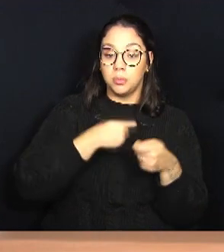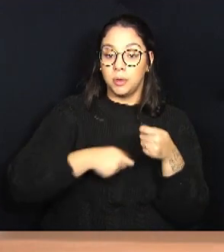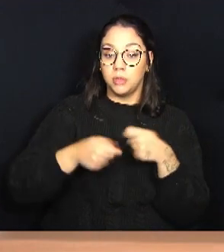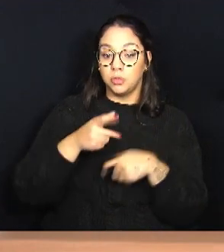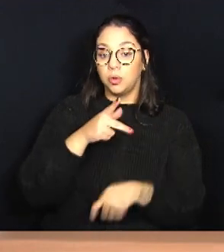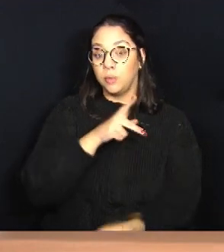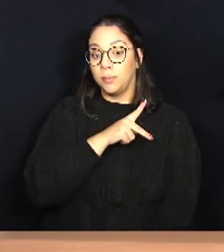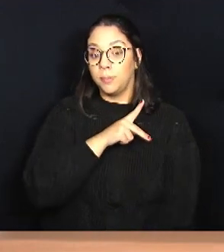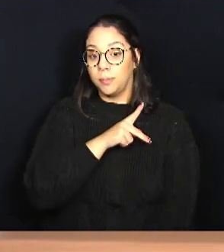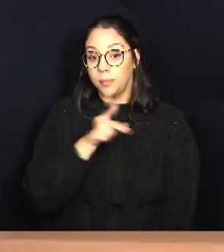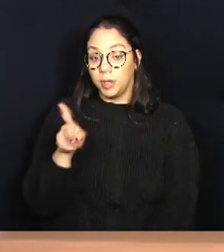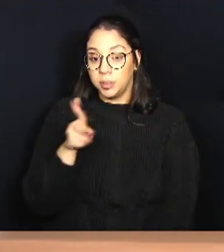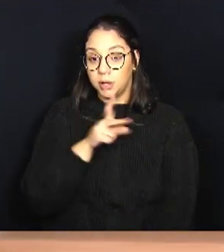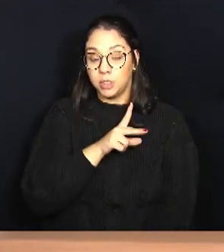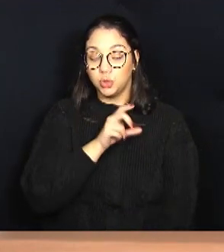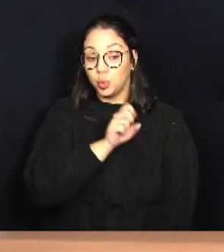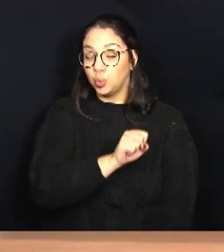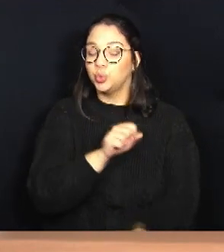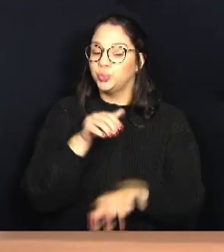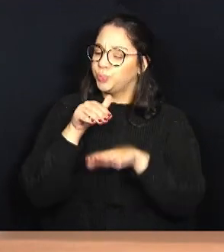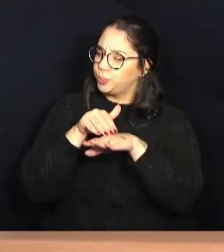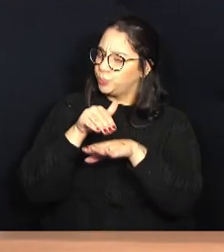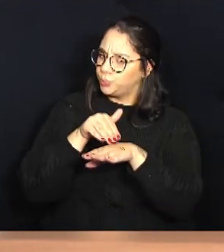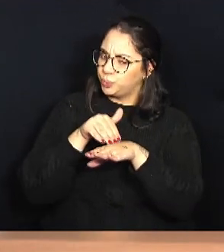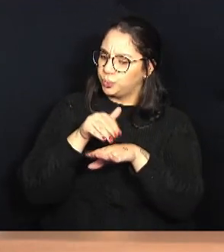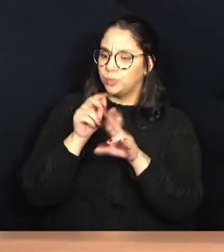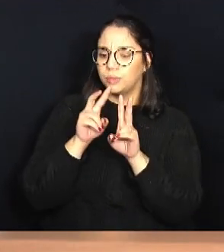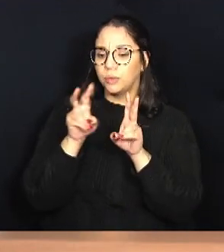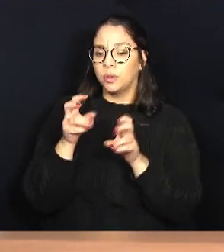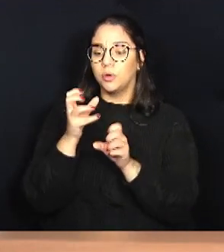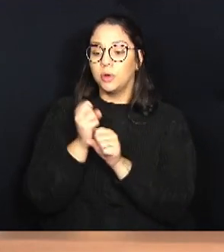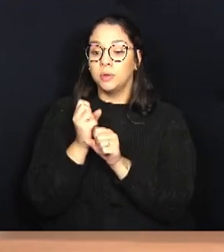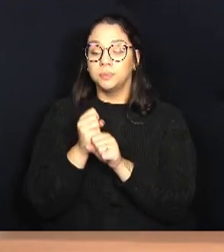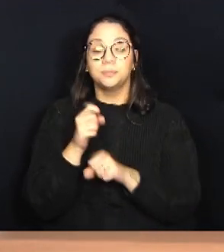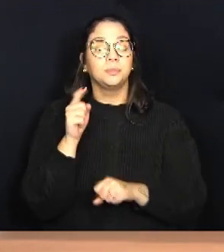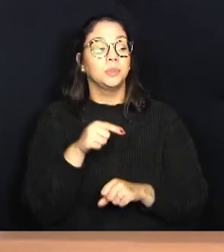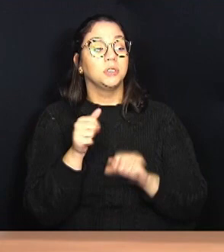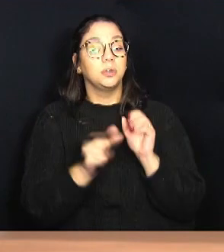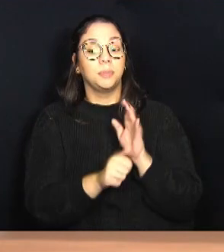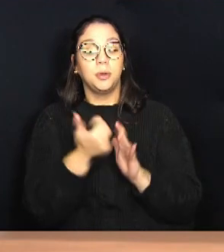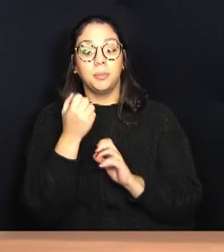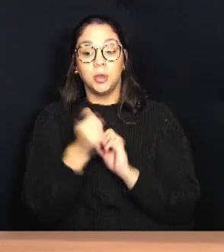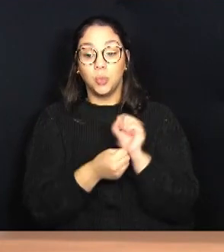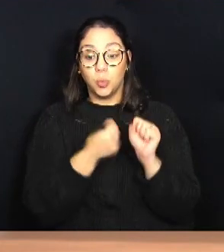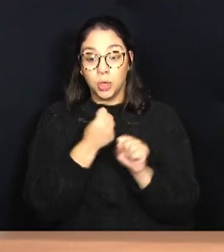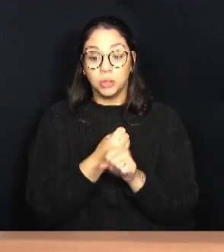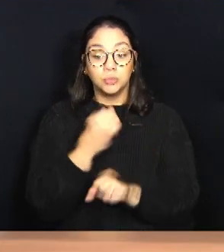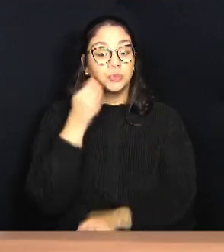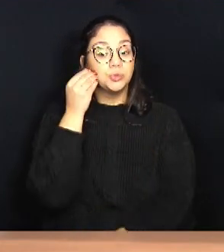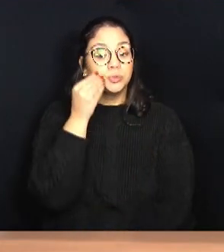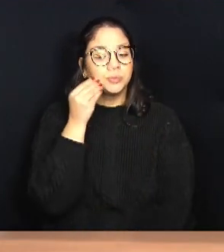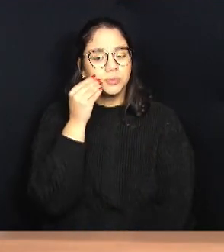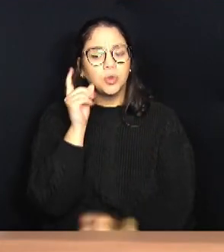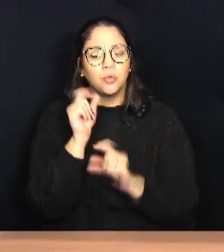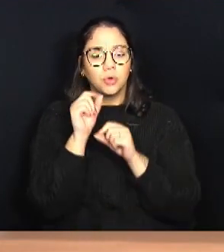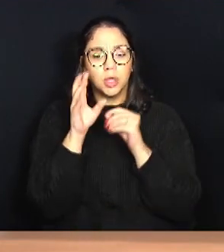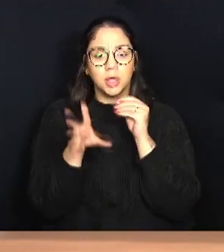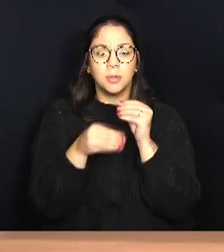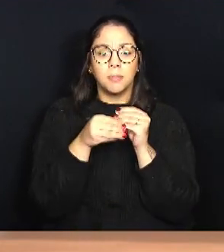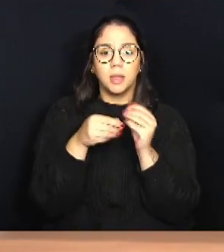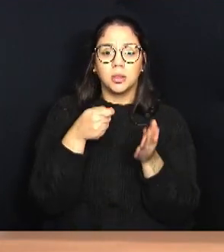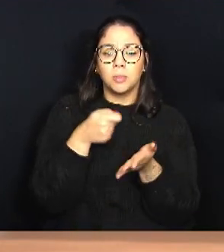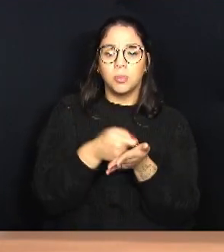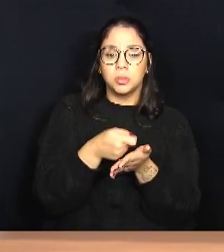pelo presidente da Câmara, o vereador Luiz Rossini. Esse primeiro ano nós estamos tendo a experiência da emenda impositiva